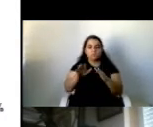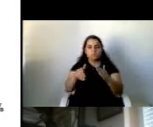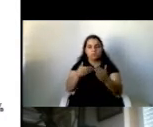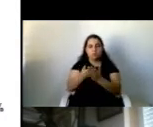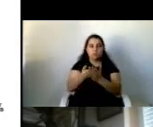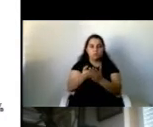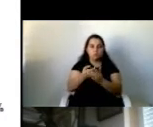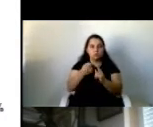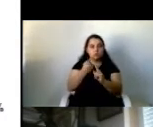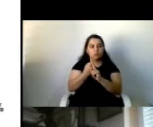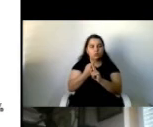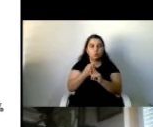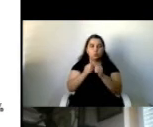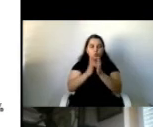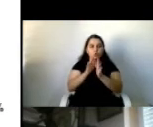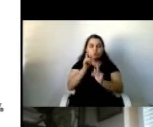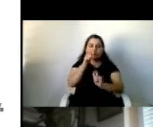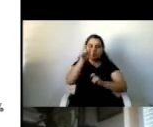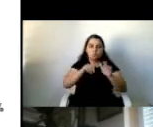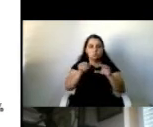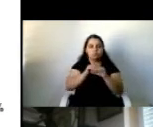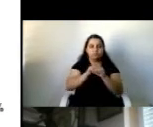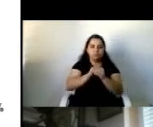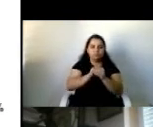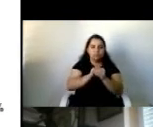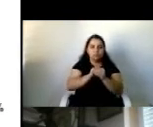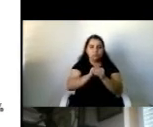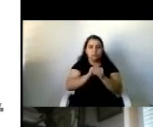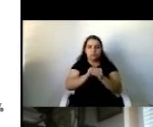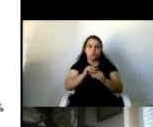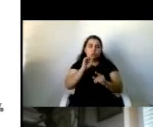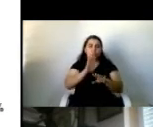não consigam viver uma vida na comunidade